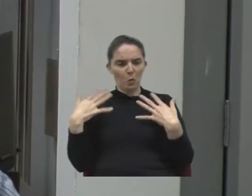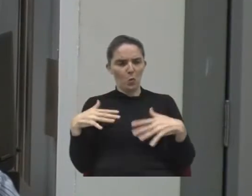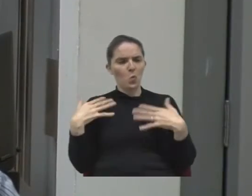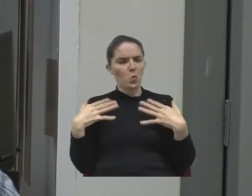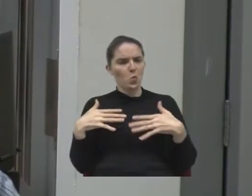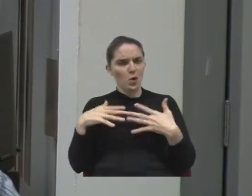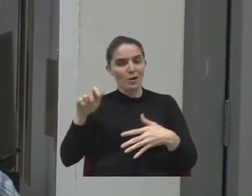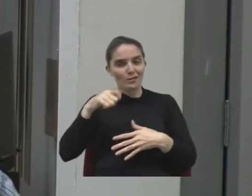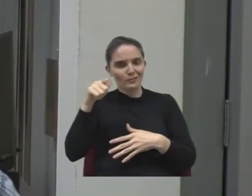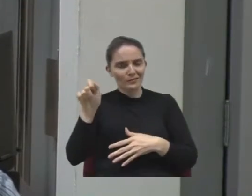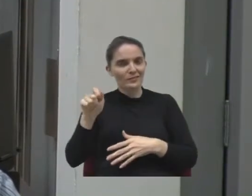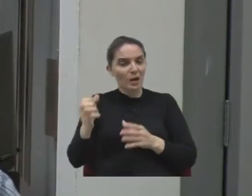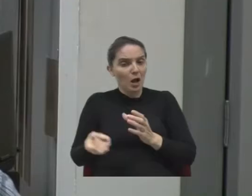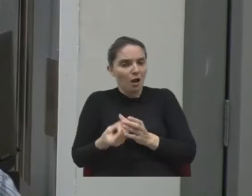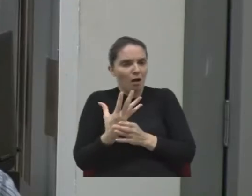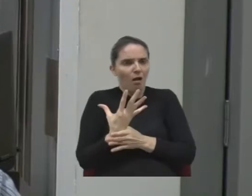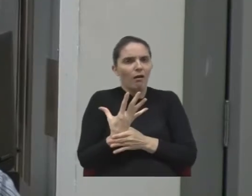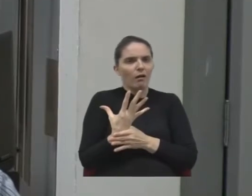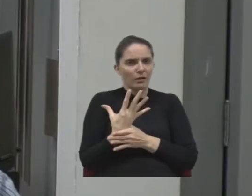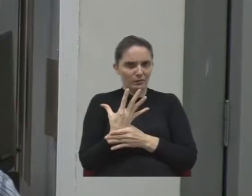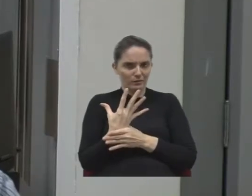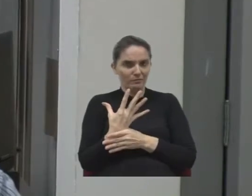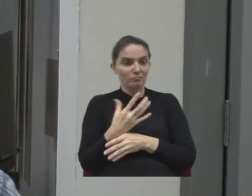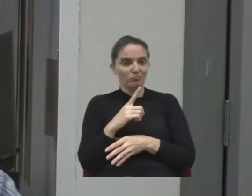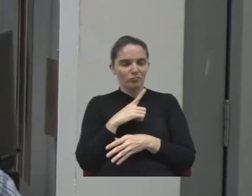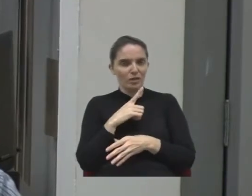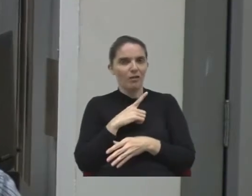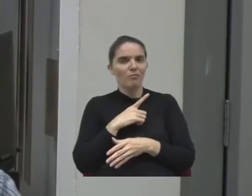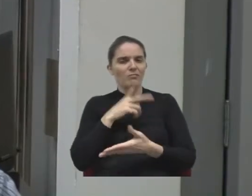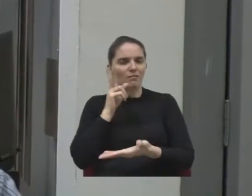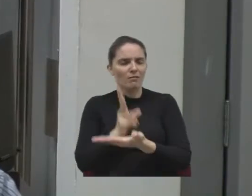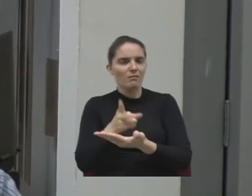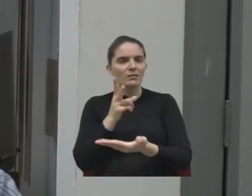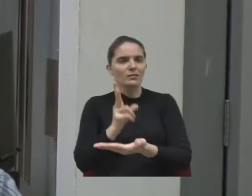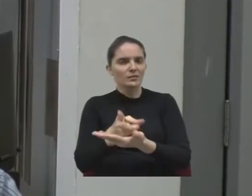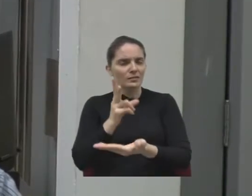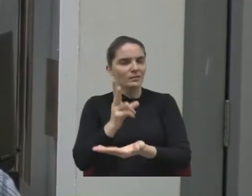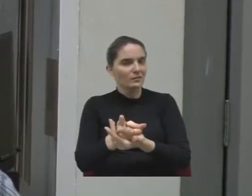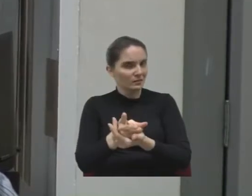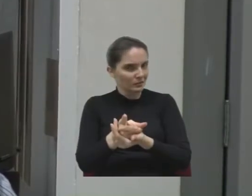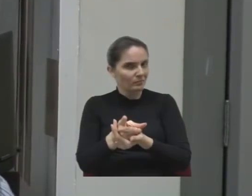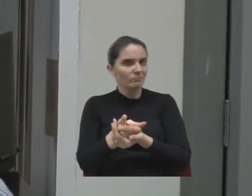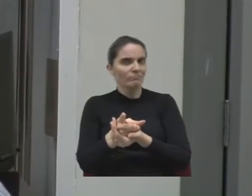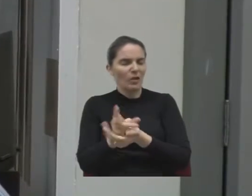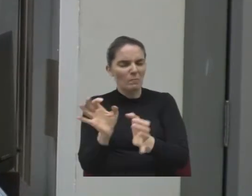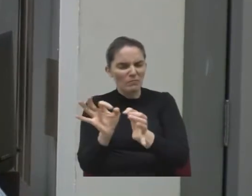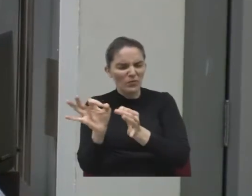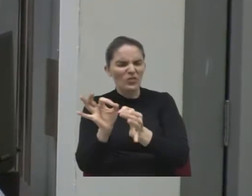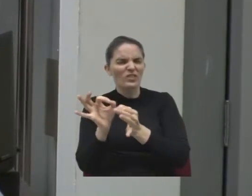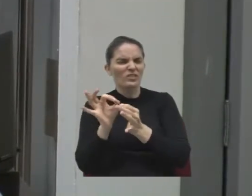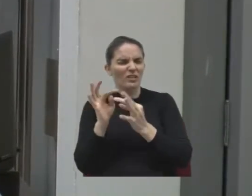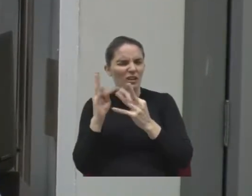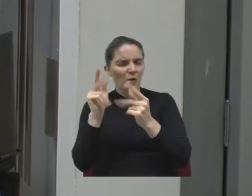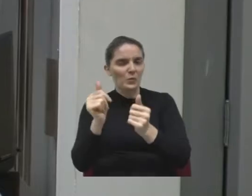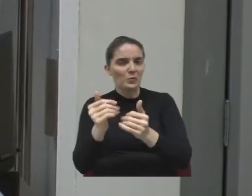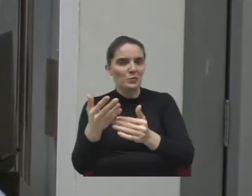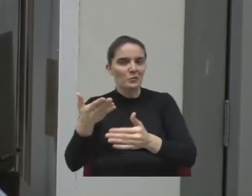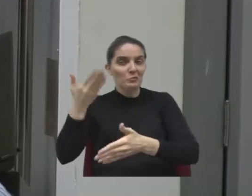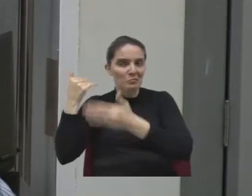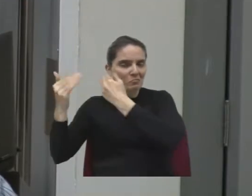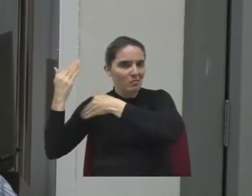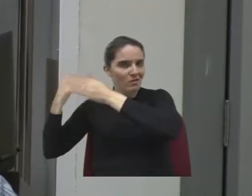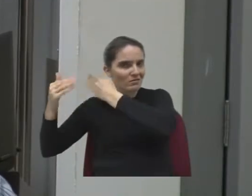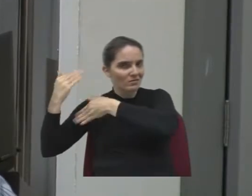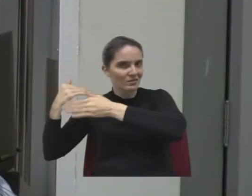para manter isso, manter esse sentimento, manter essa organização dos antigos atiradores, não